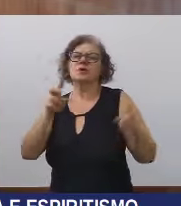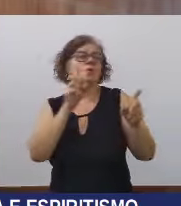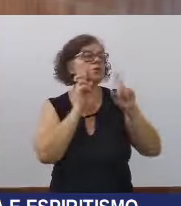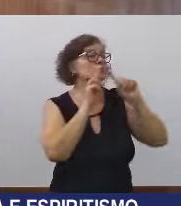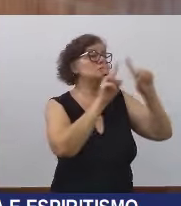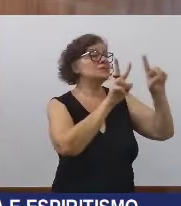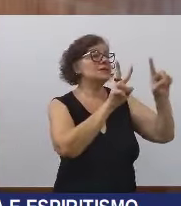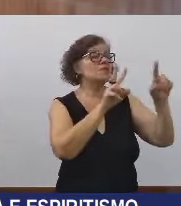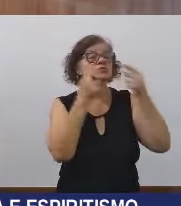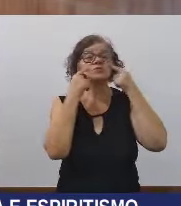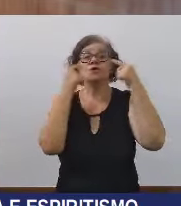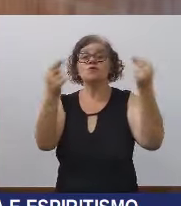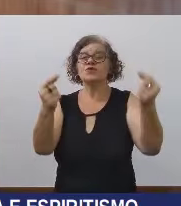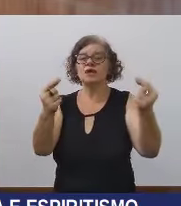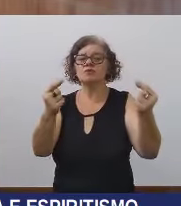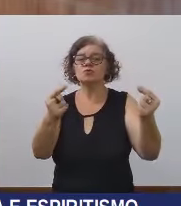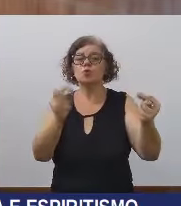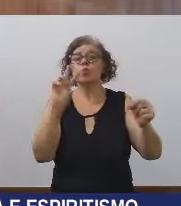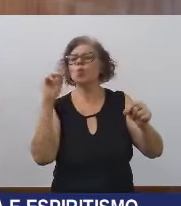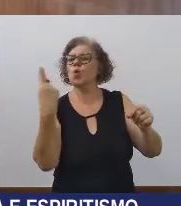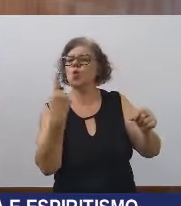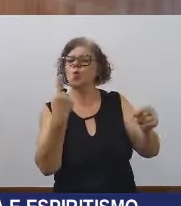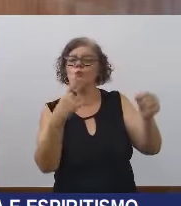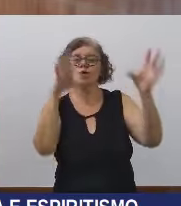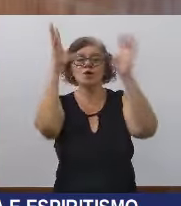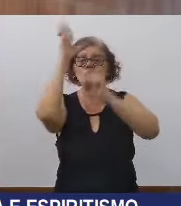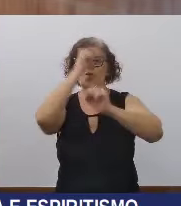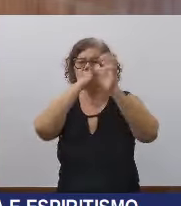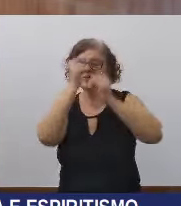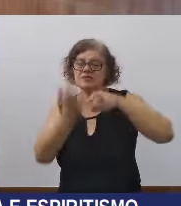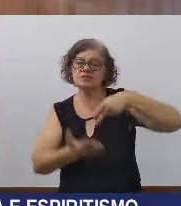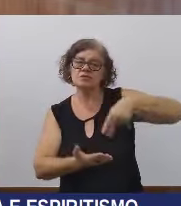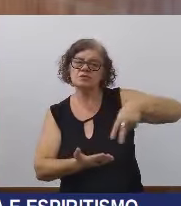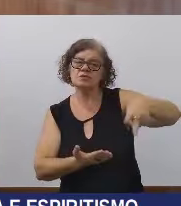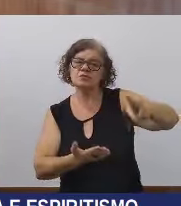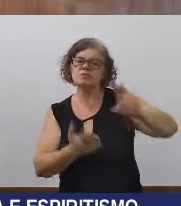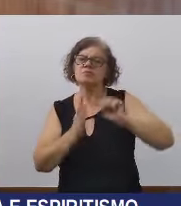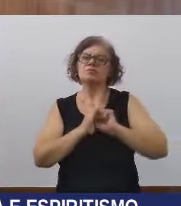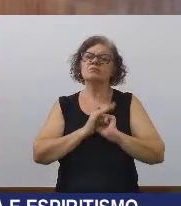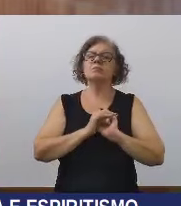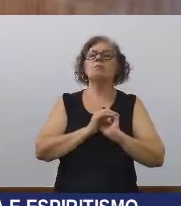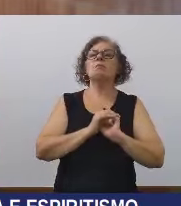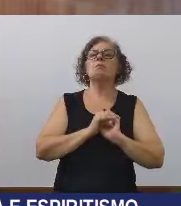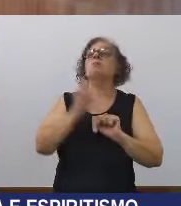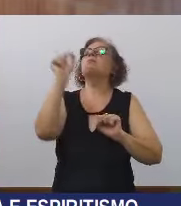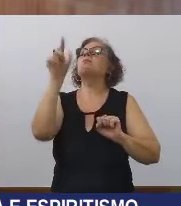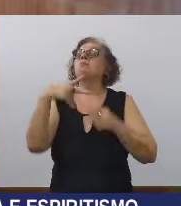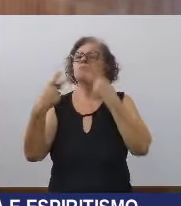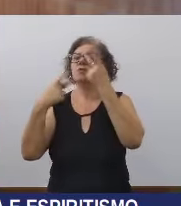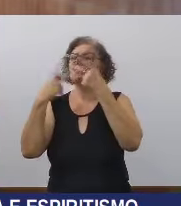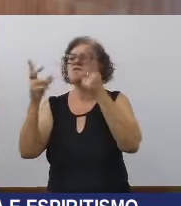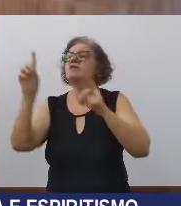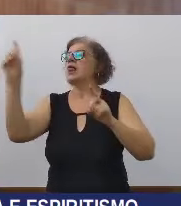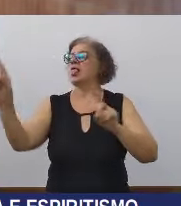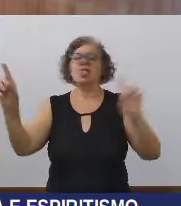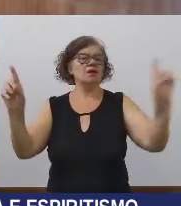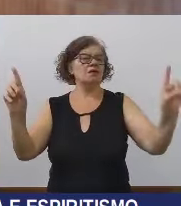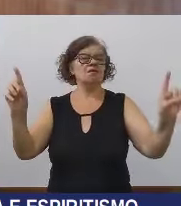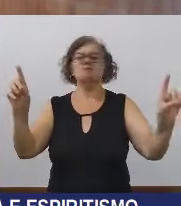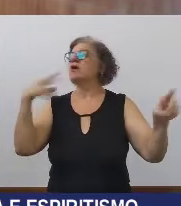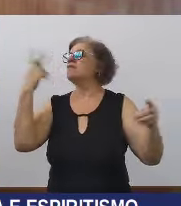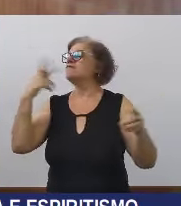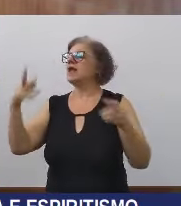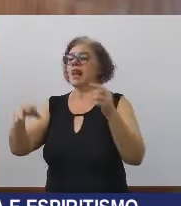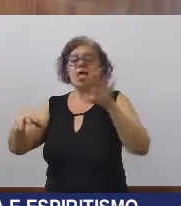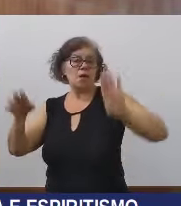assistindo ou o que aprendemos com o caminho, o que dirão quem está sentado do lado direito?